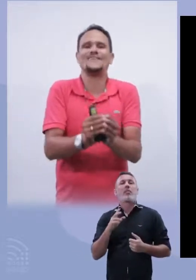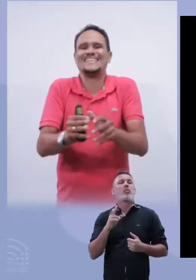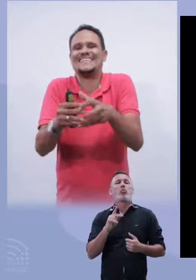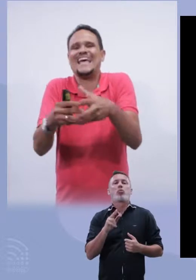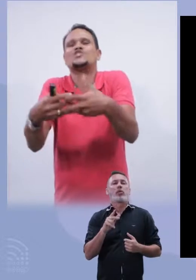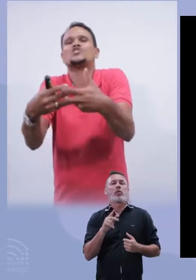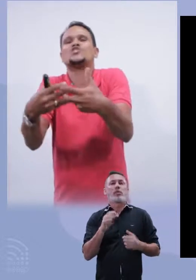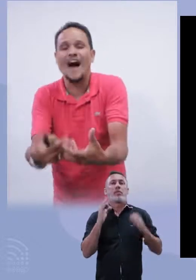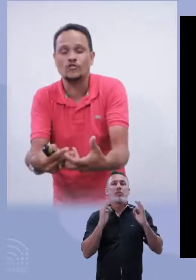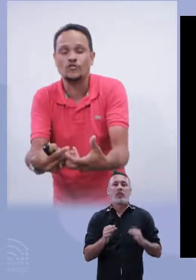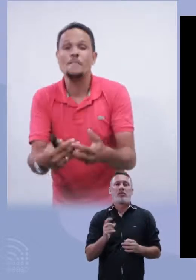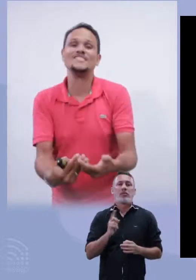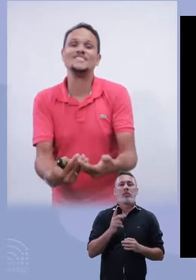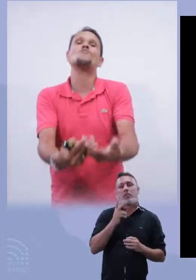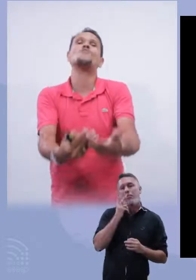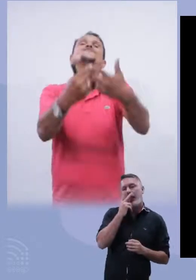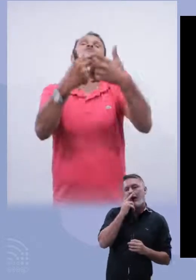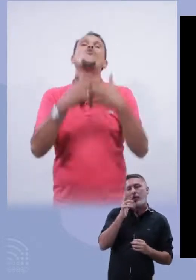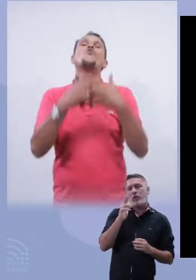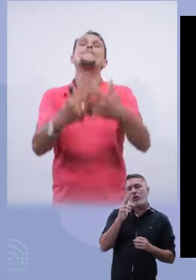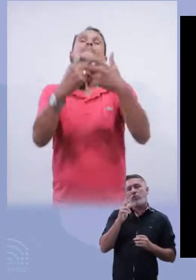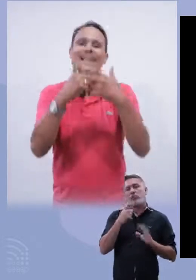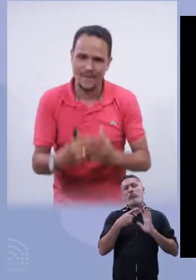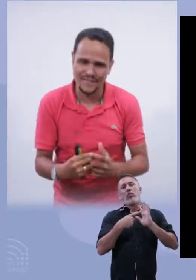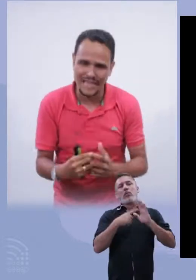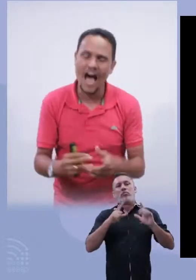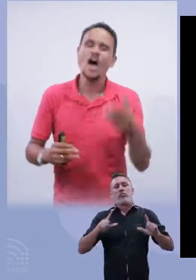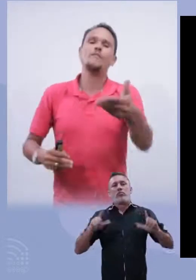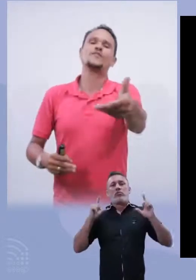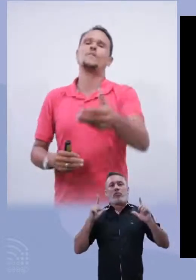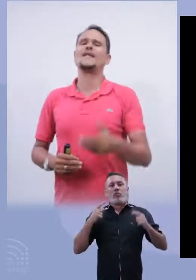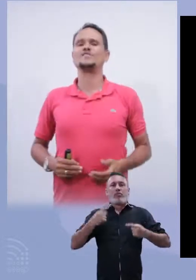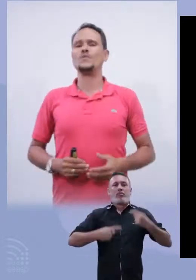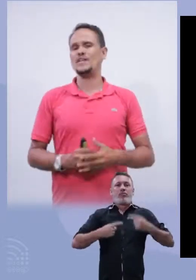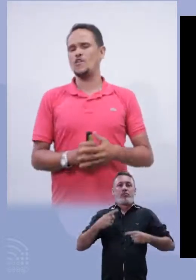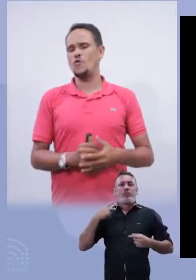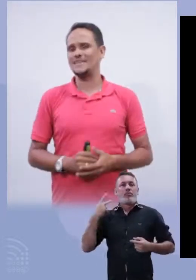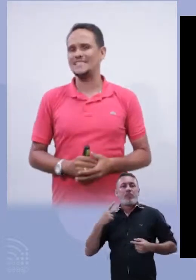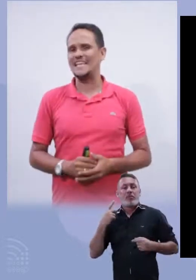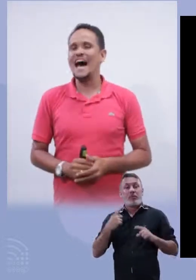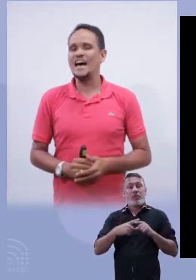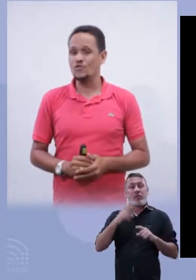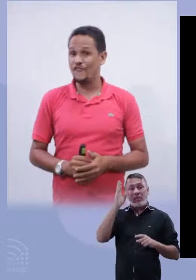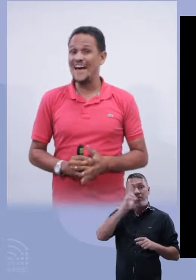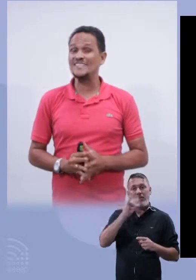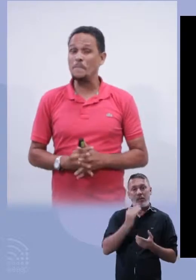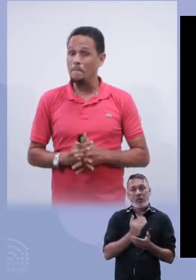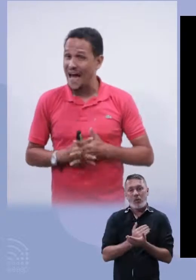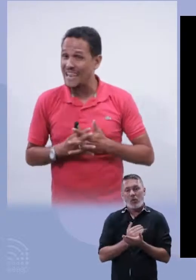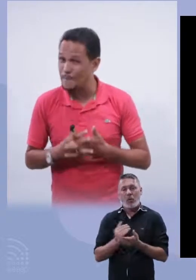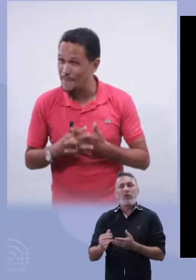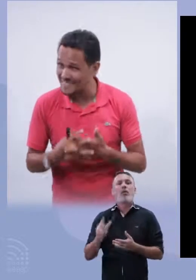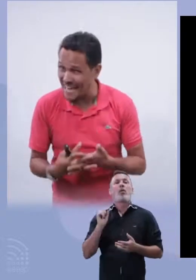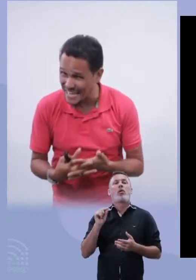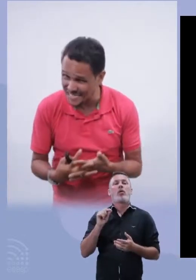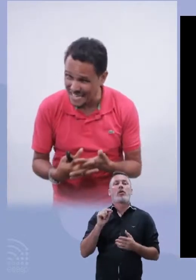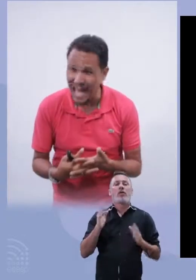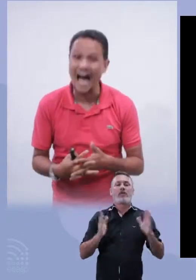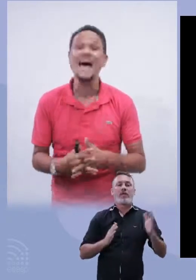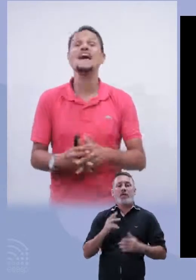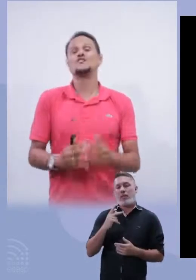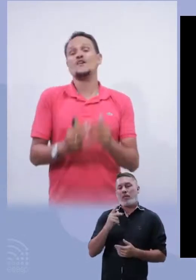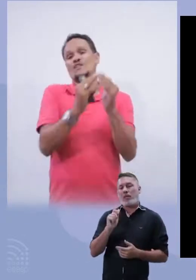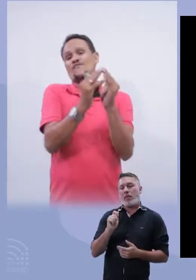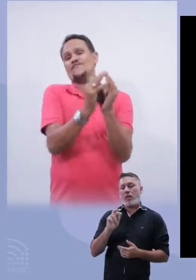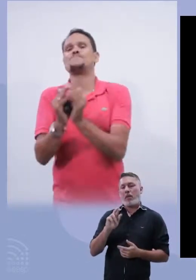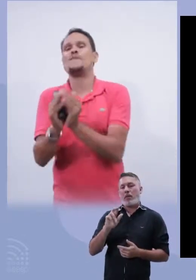como presidente de fato, mas sim como uma figura parlamentar, porque o Brasil iria começar a sua fase